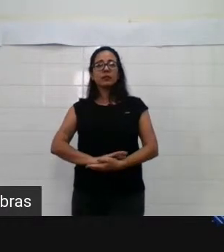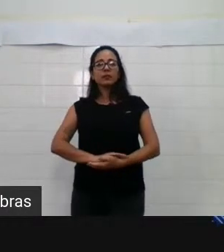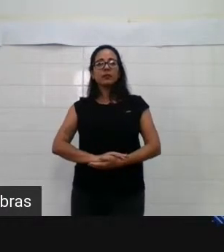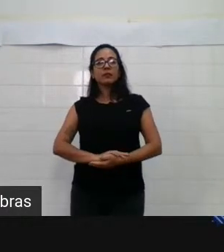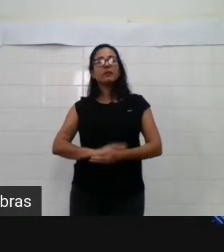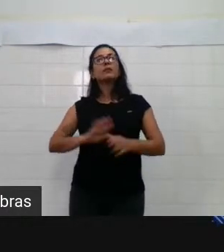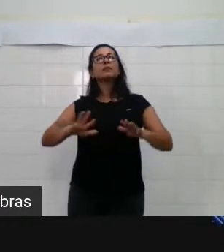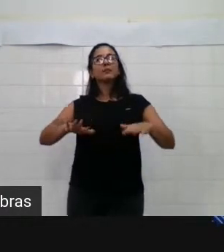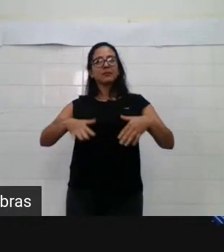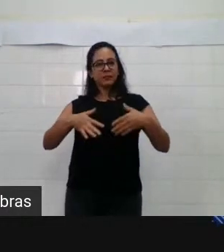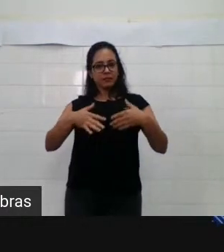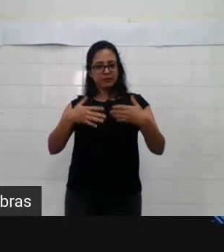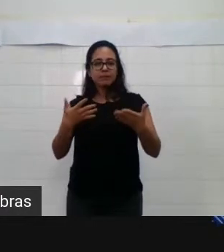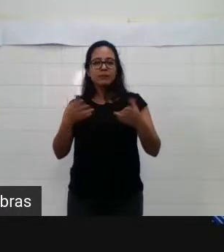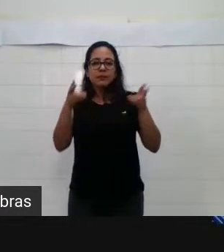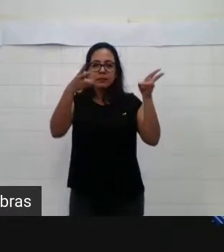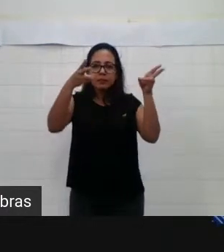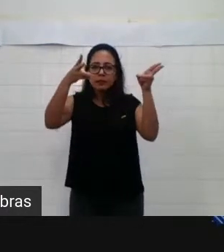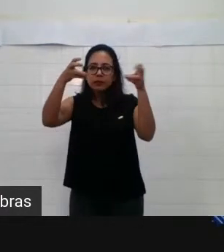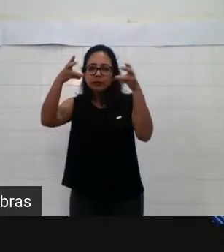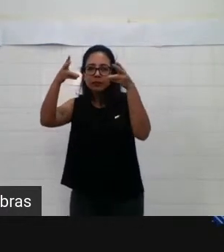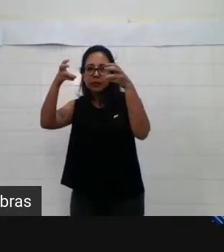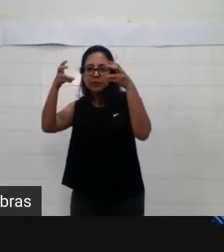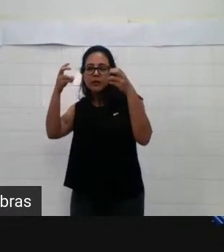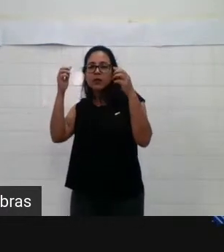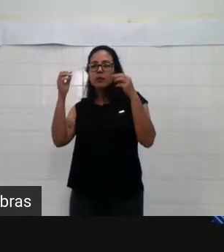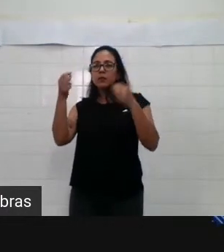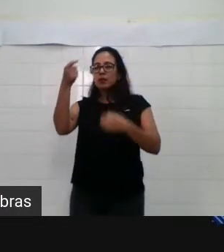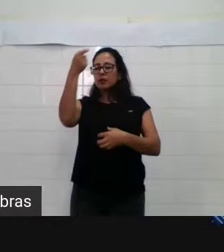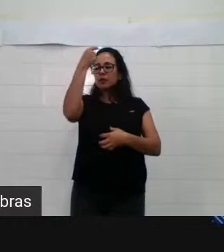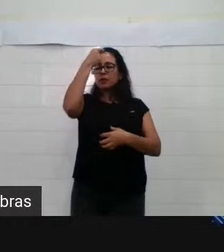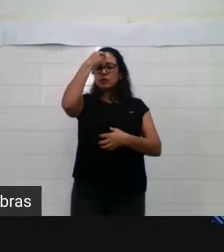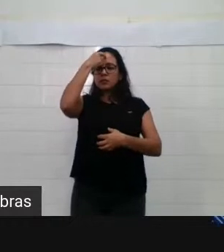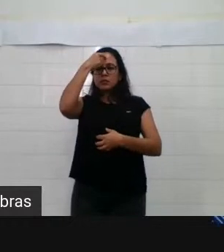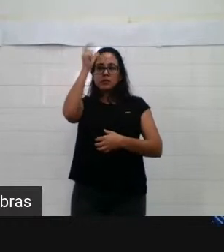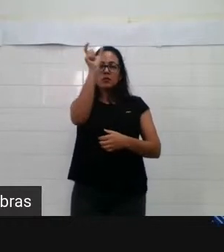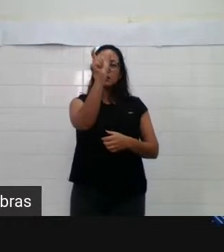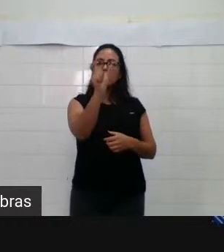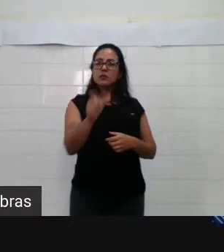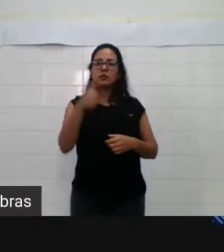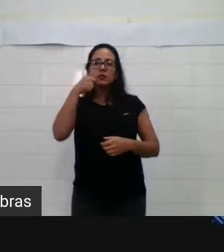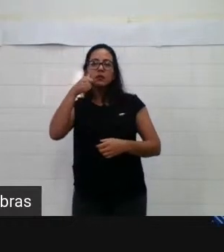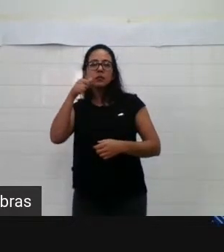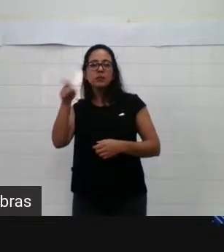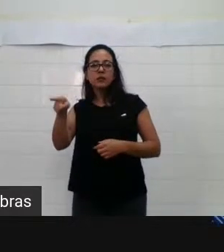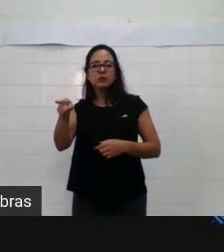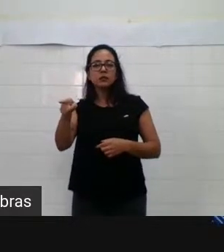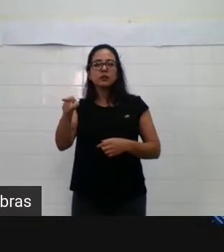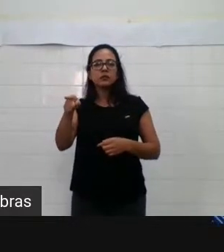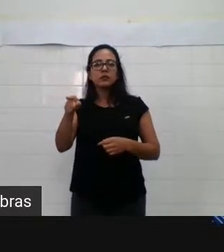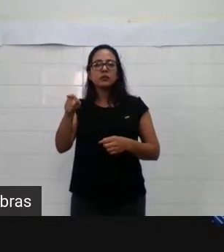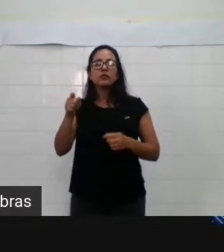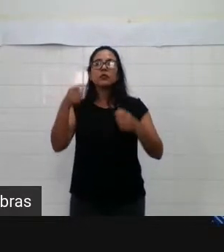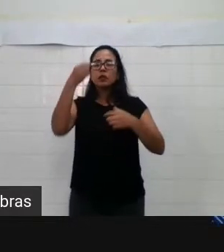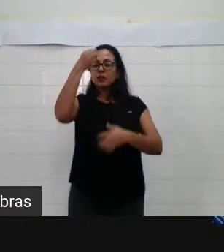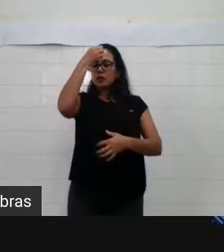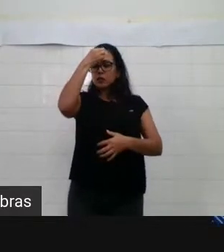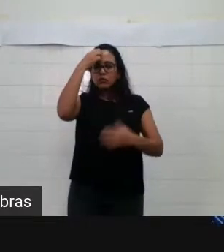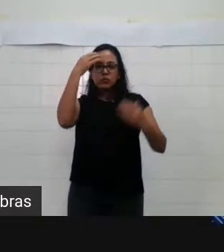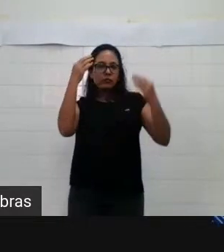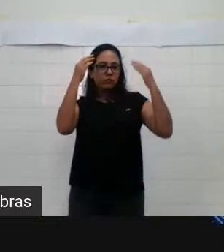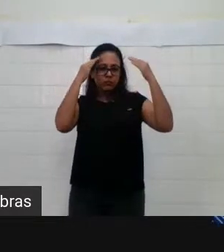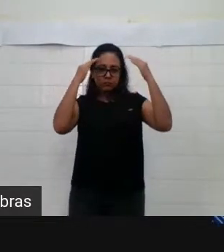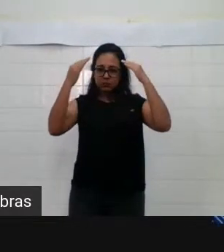Então, veja que o estado psicológico da personagem é um estado psicológico